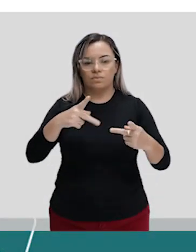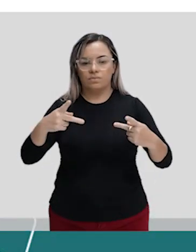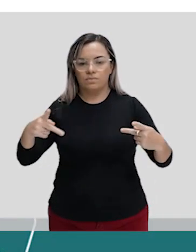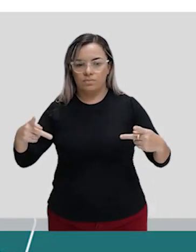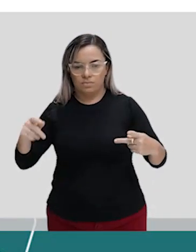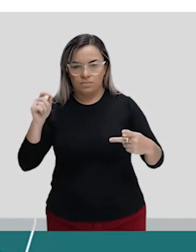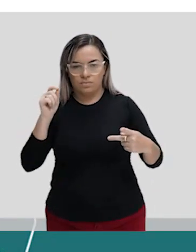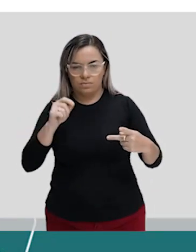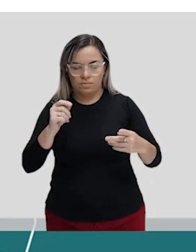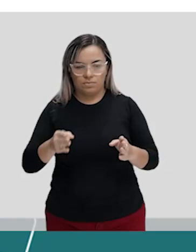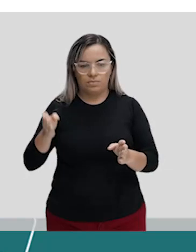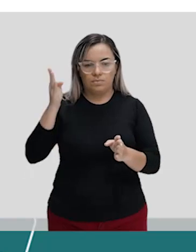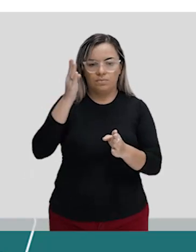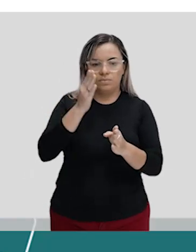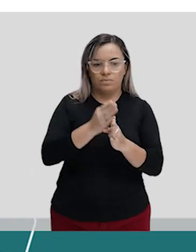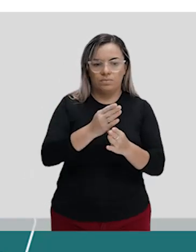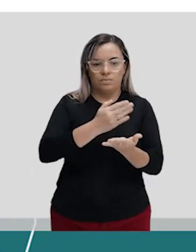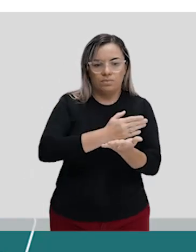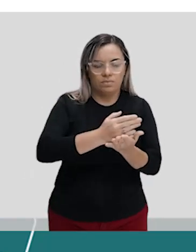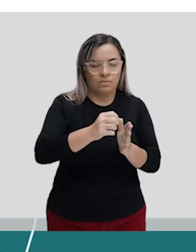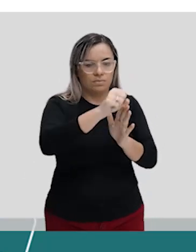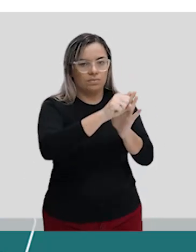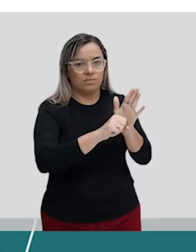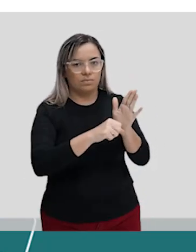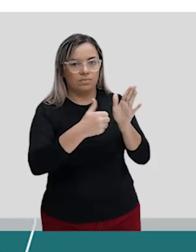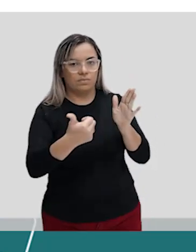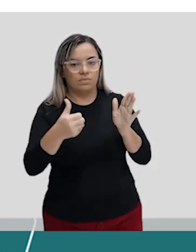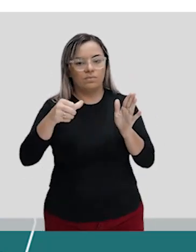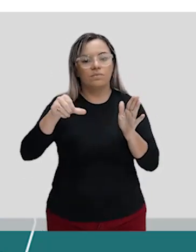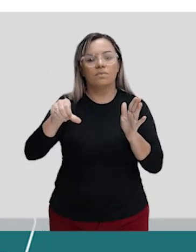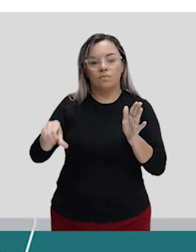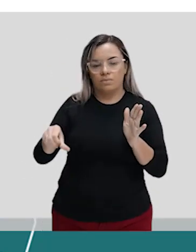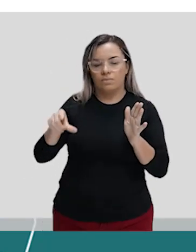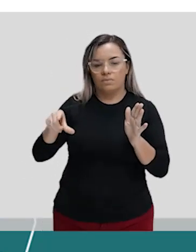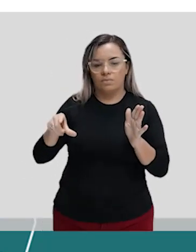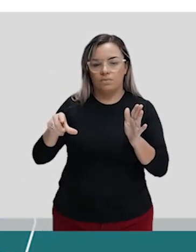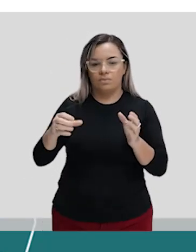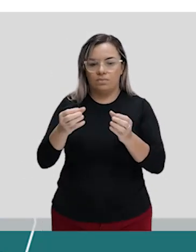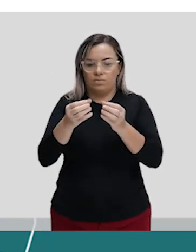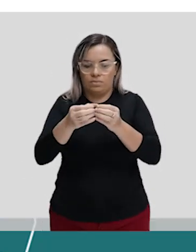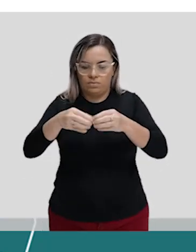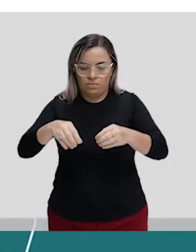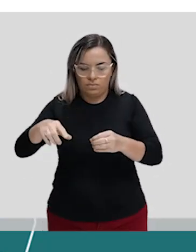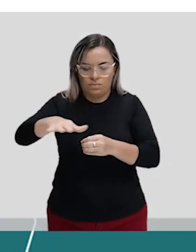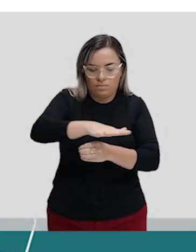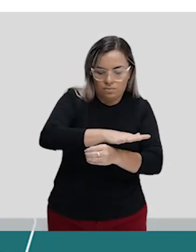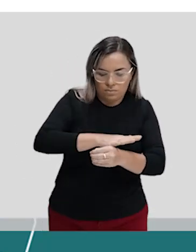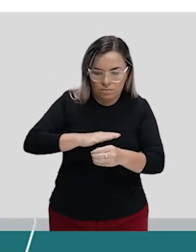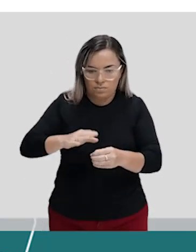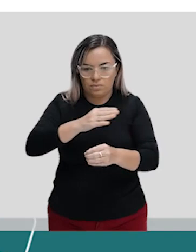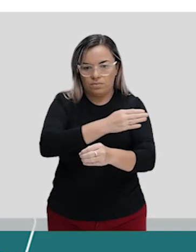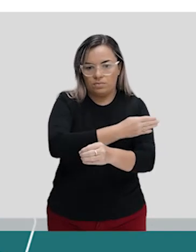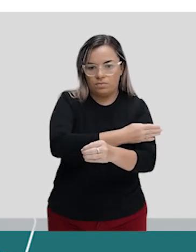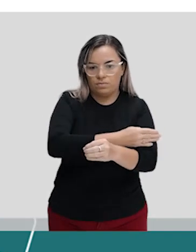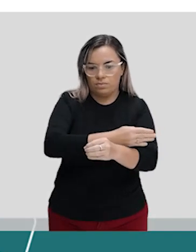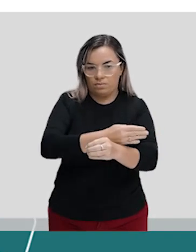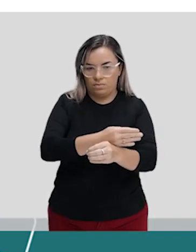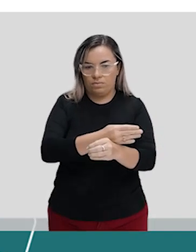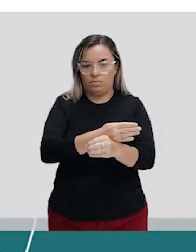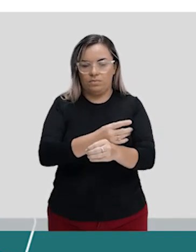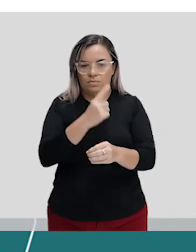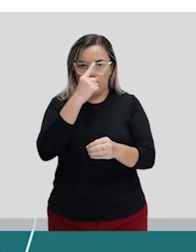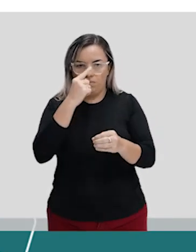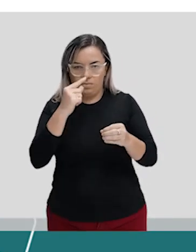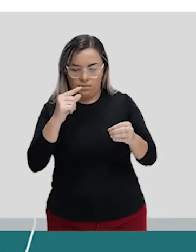proteínas, elas têm a sua descoberta no início do século XIX, tá? A clara de ovos de aves, o